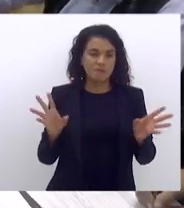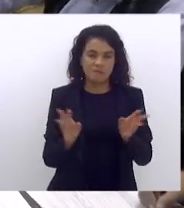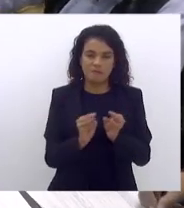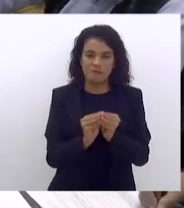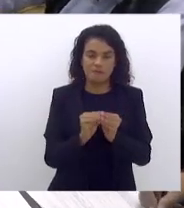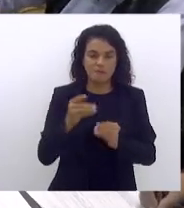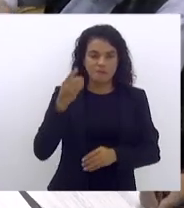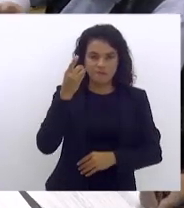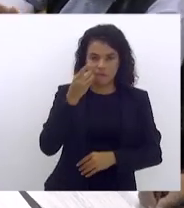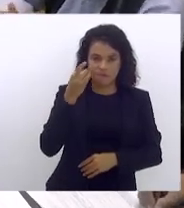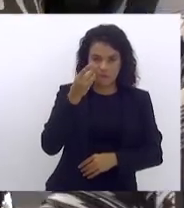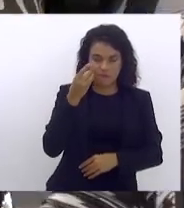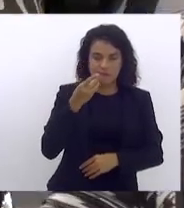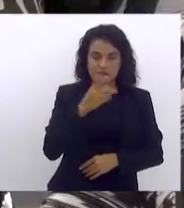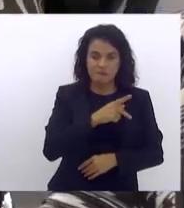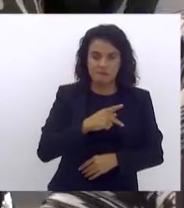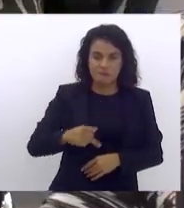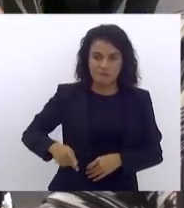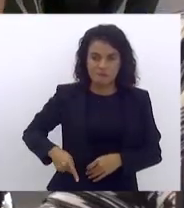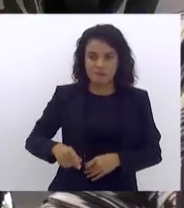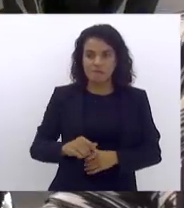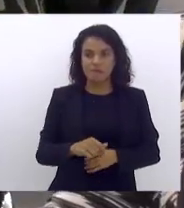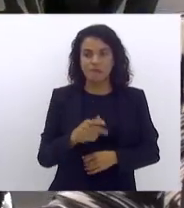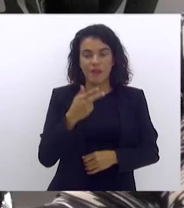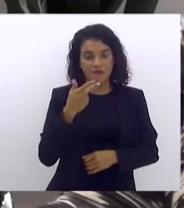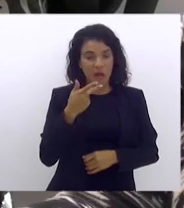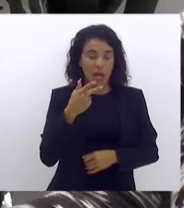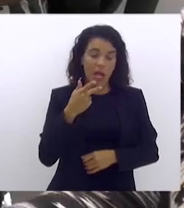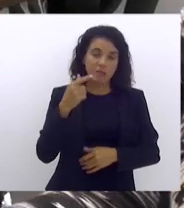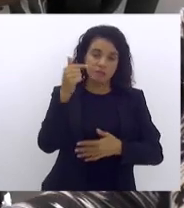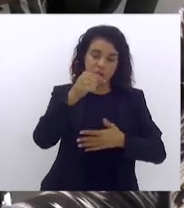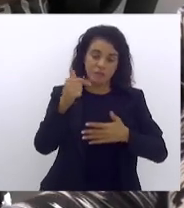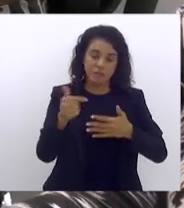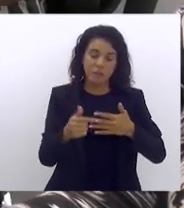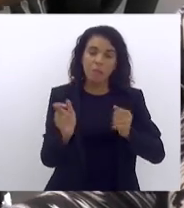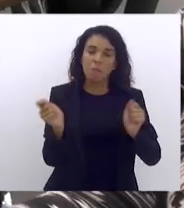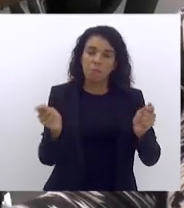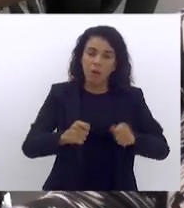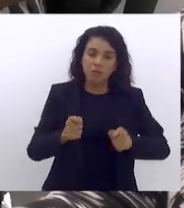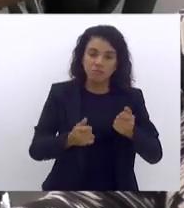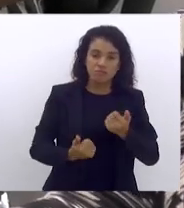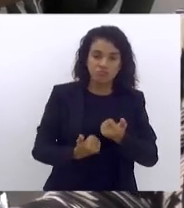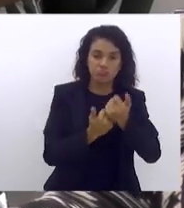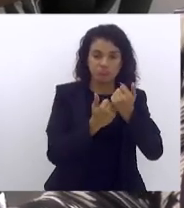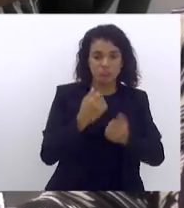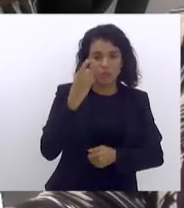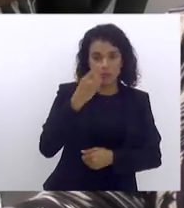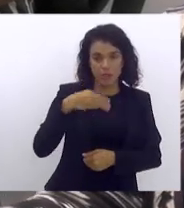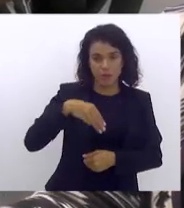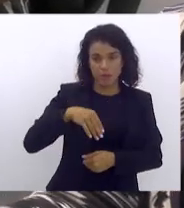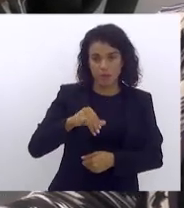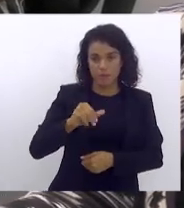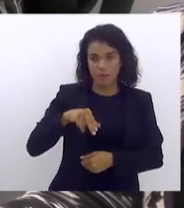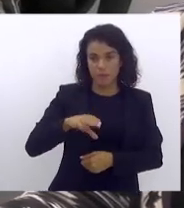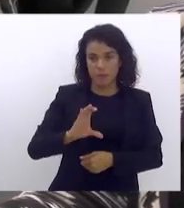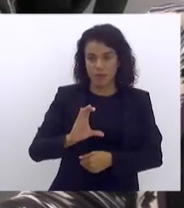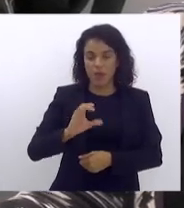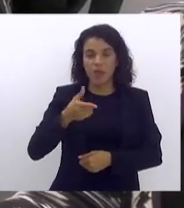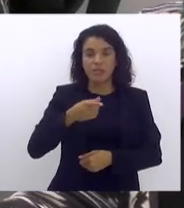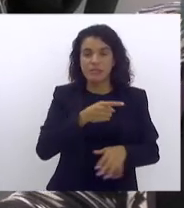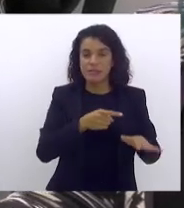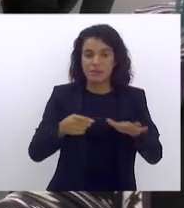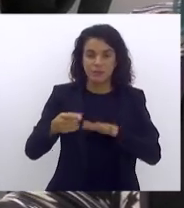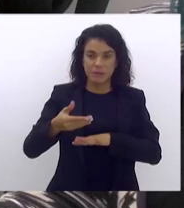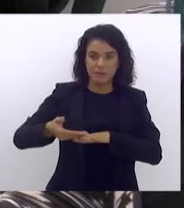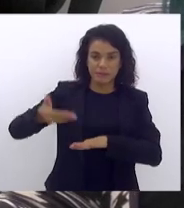presidente, mas aproveitar então e levantar questões que possam até contribuir com o parecer do deputado Mink, é que na semana passada a gente se debruçou um pouco